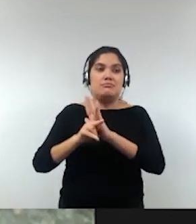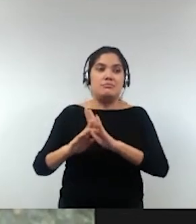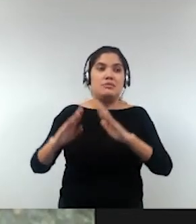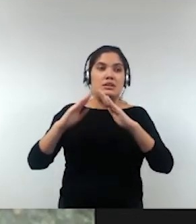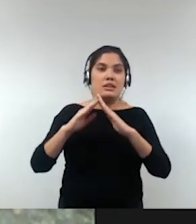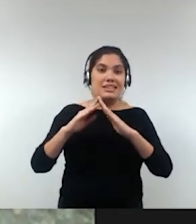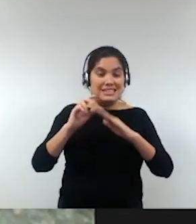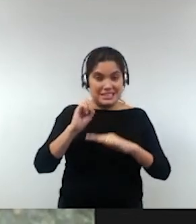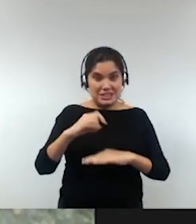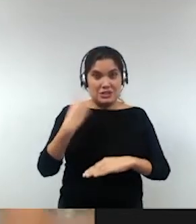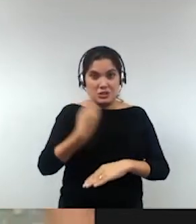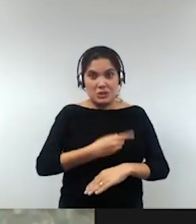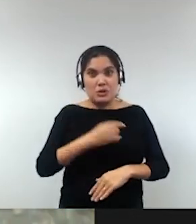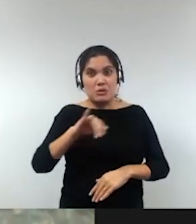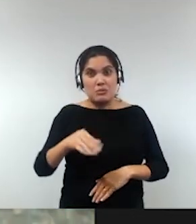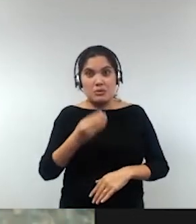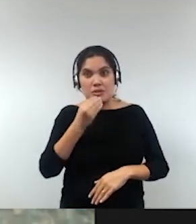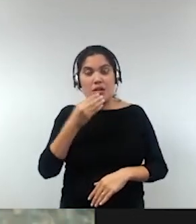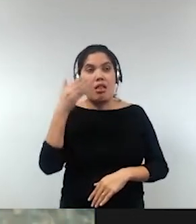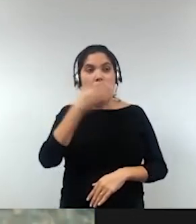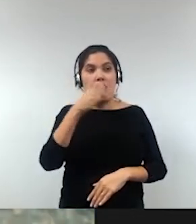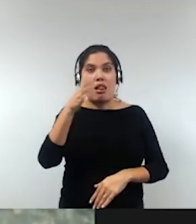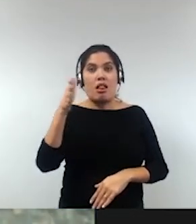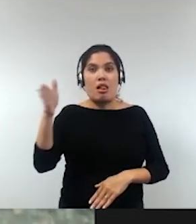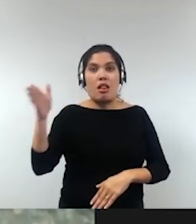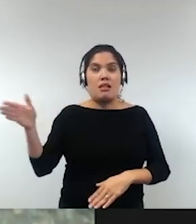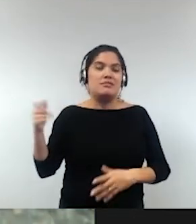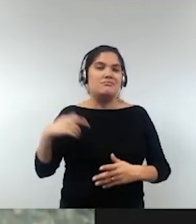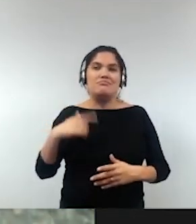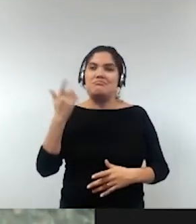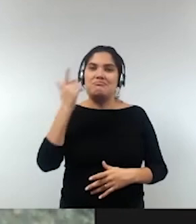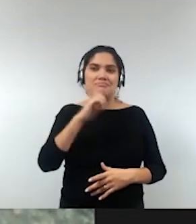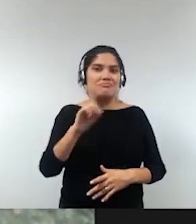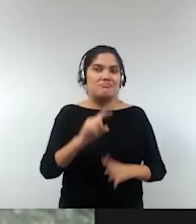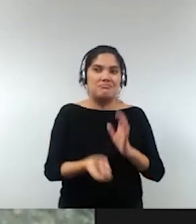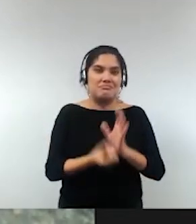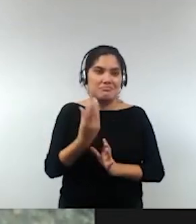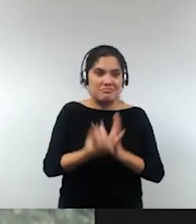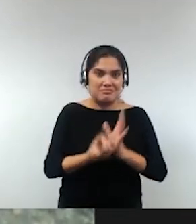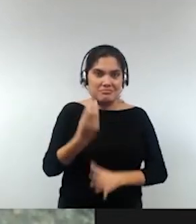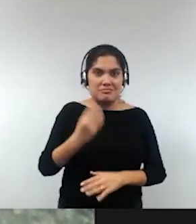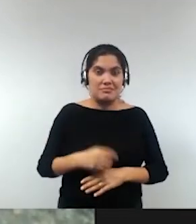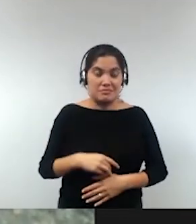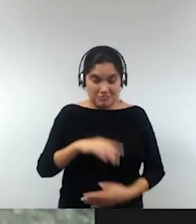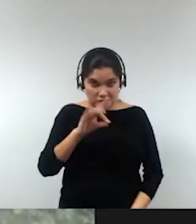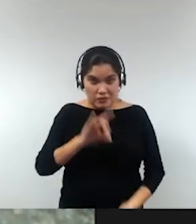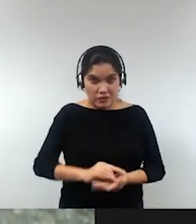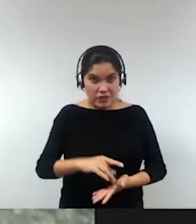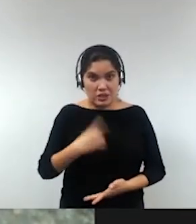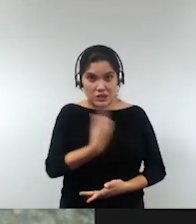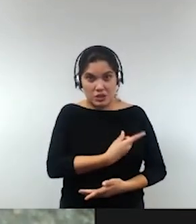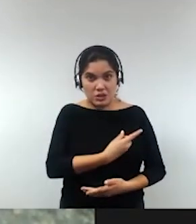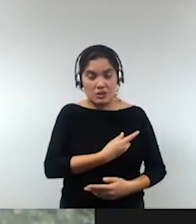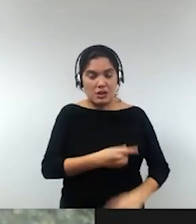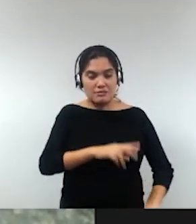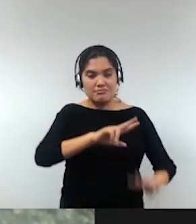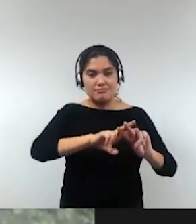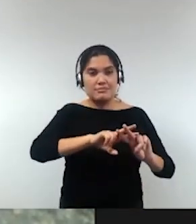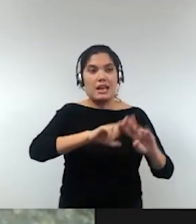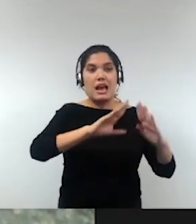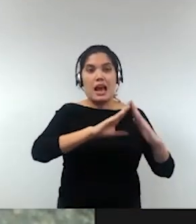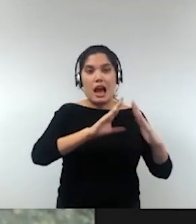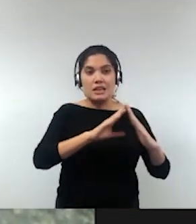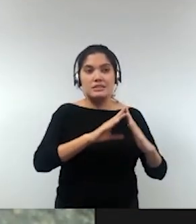se a gente tivesse a oportunidade de estar saindo de casa, eu não sei se a produção seria tão grande. Fato é que estamos todos presos em casa,